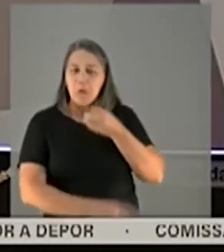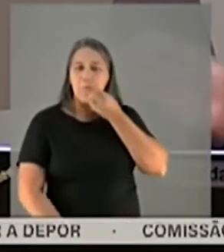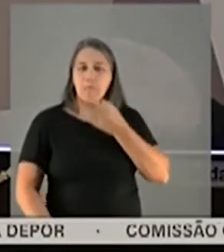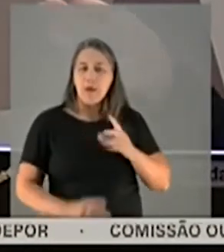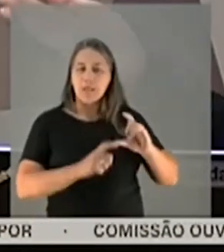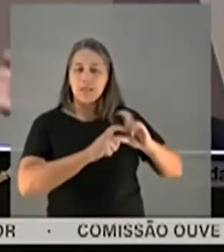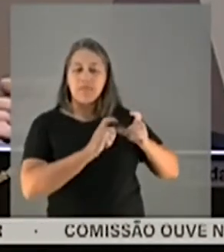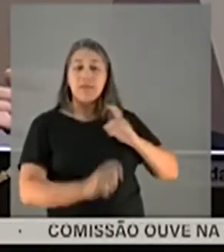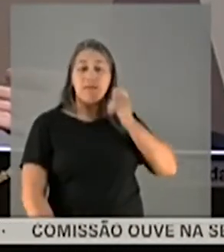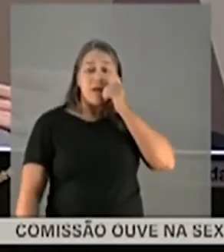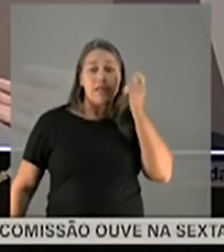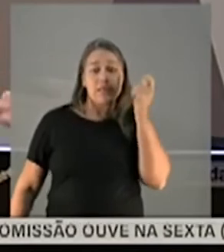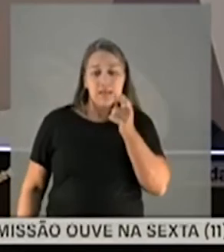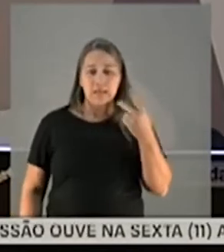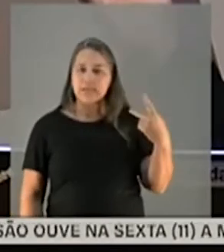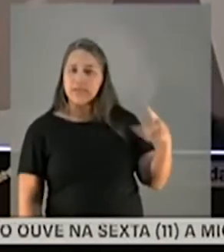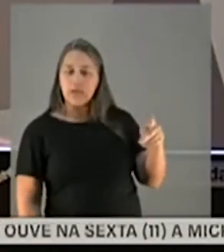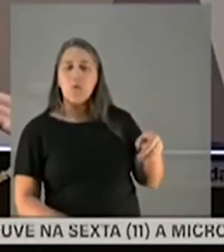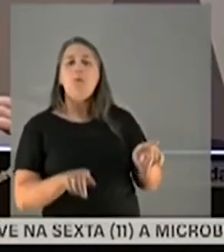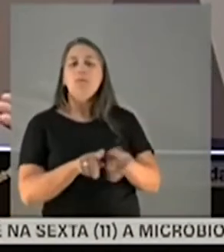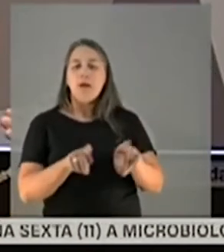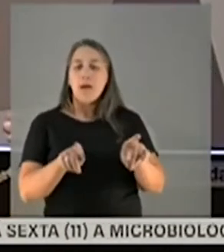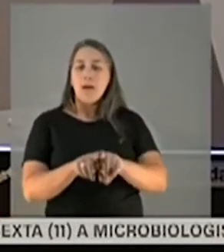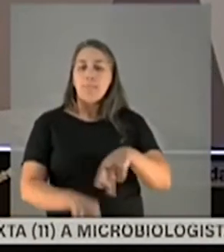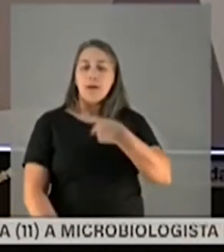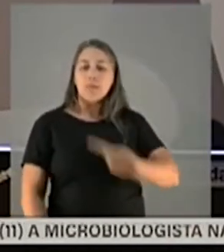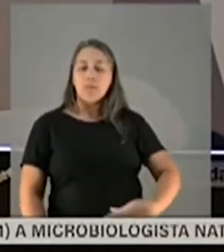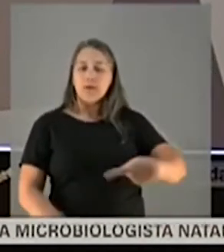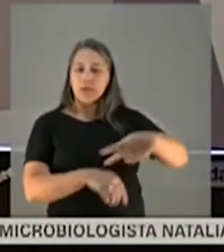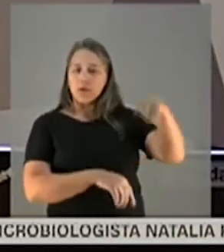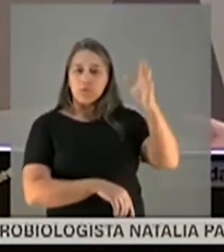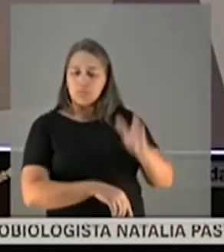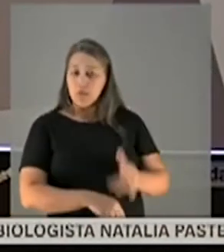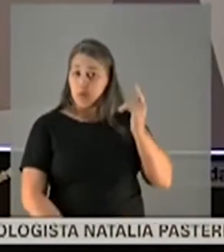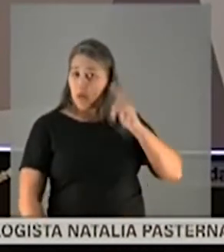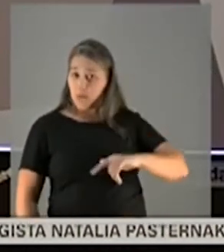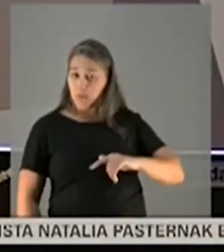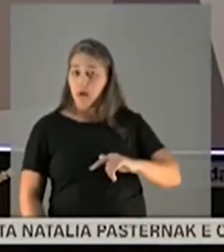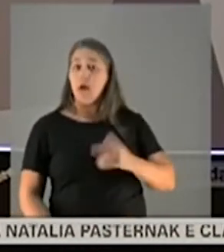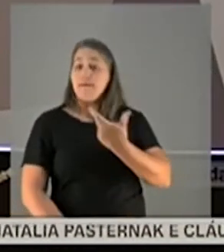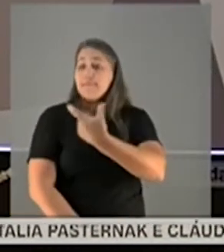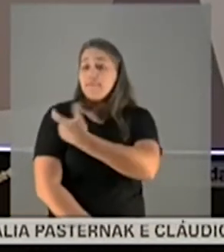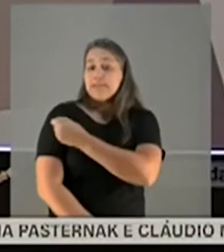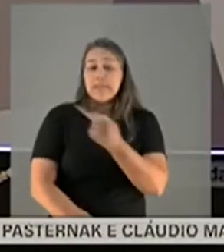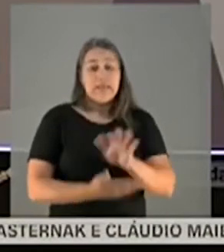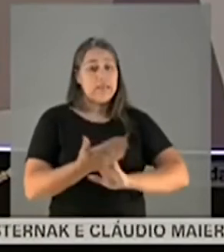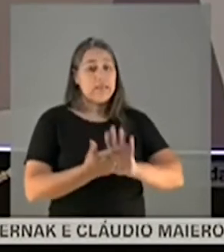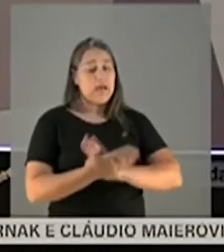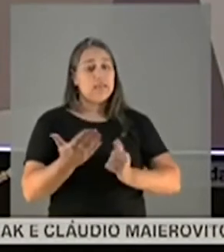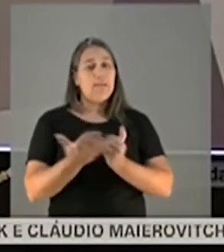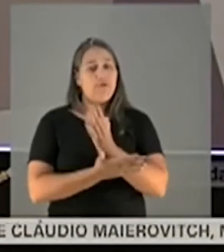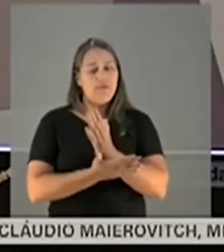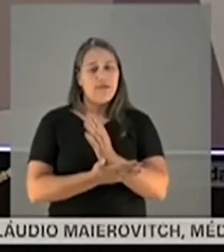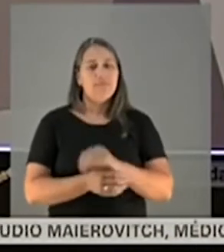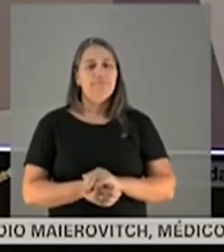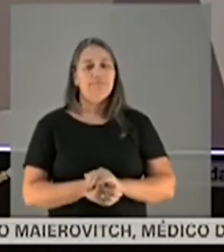interesse, inclusive, não somente seu, mas teve um interesse do próprio presidente da República. E repito, é uma vacina não aprovada, com